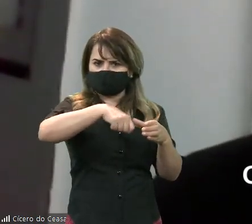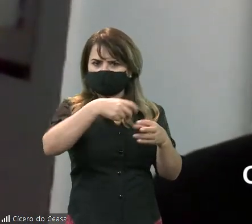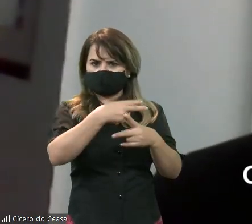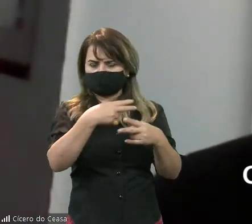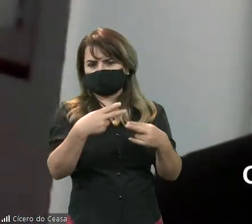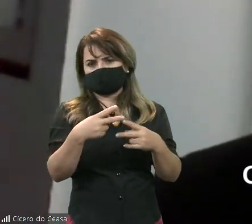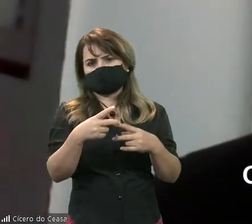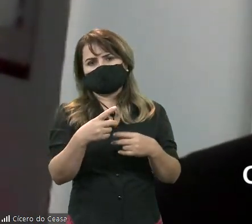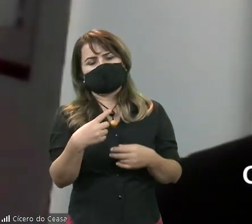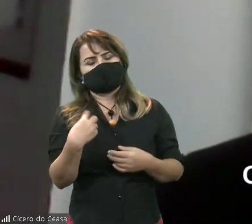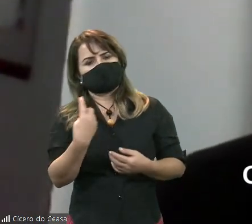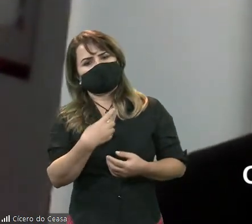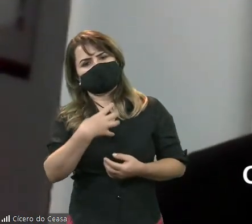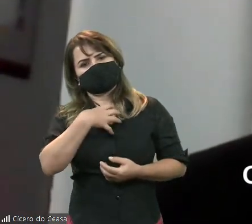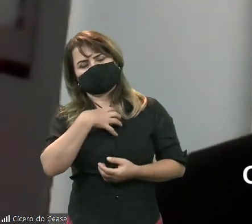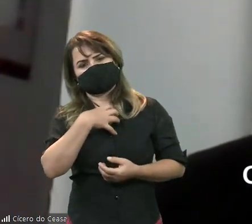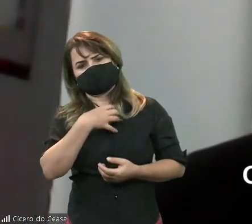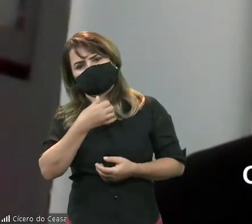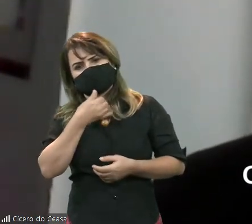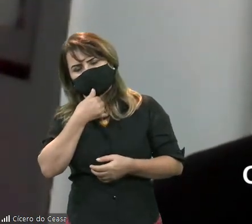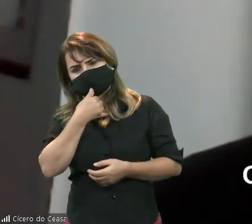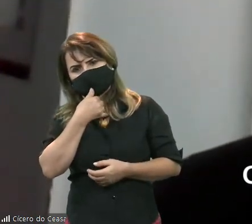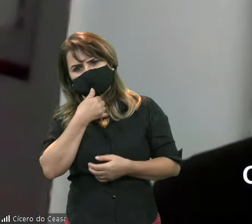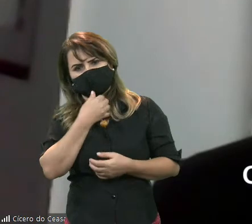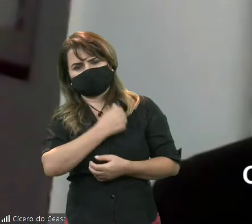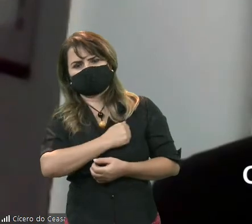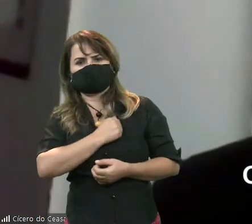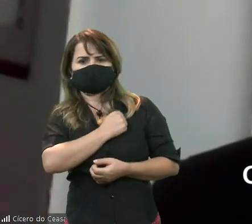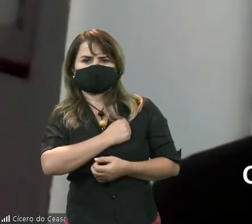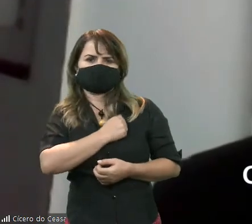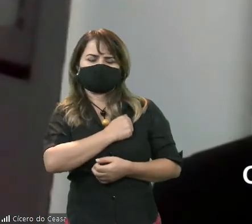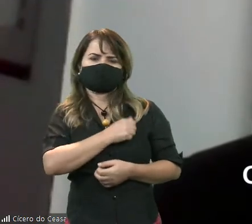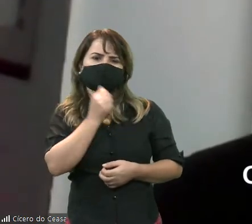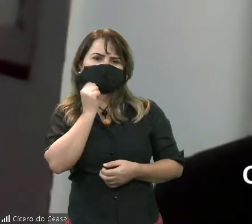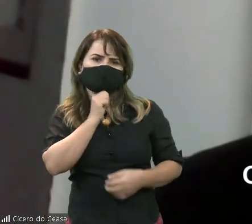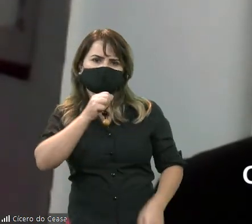sentir muita saudade da dona Maria. Seus familiares,